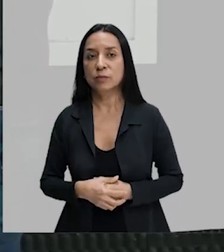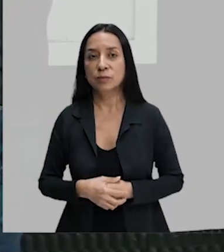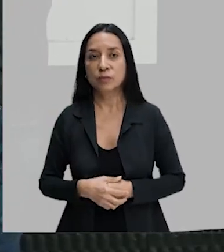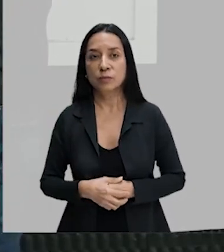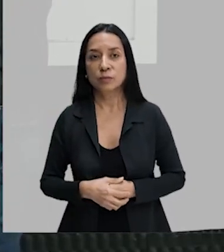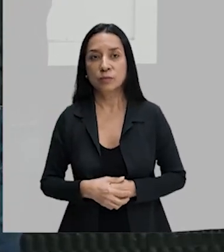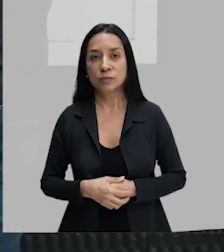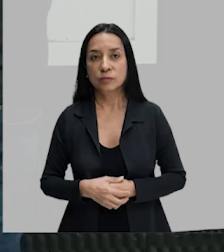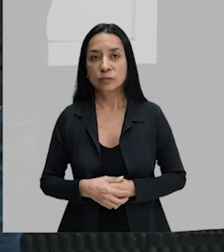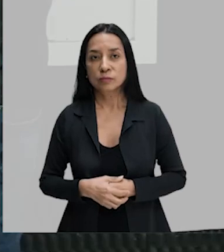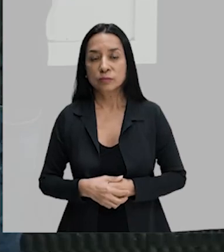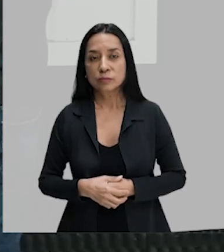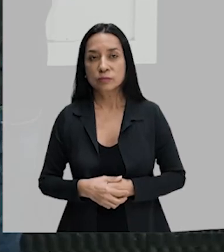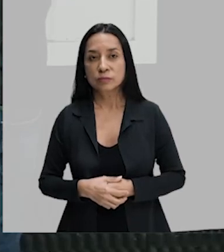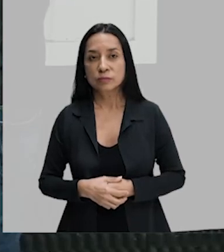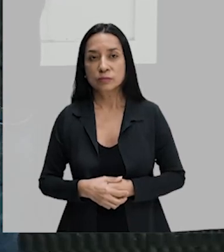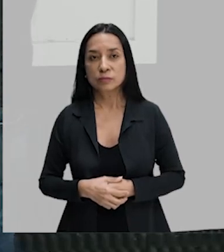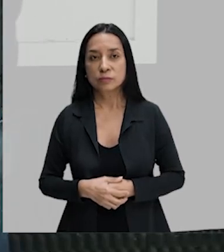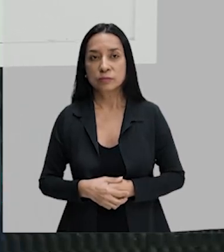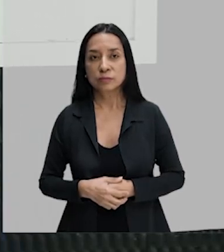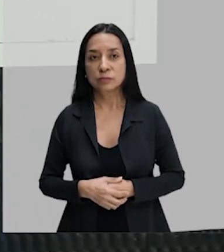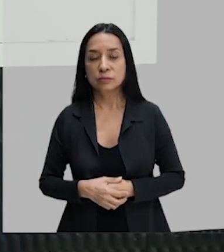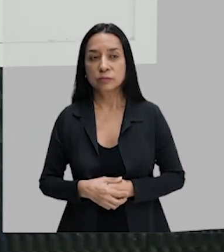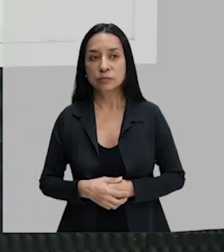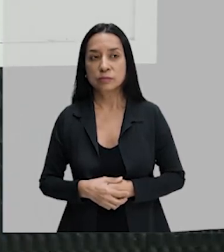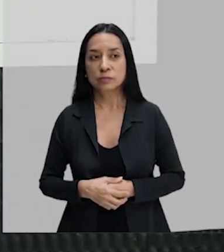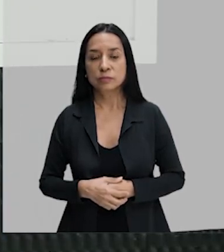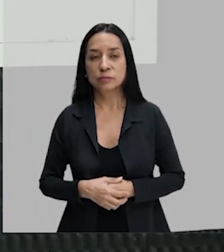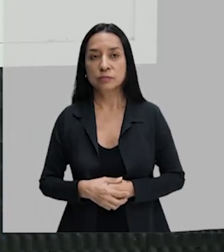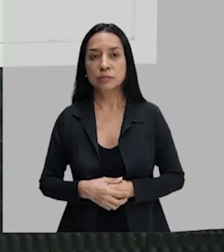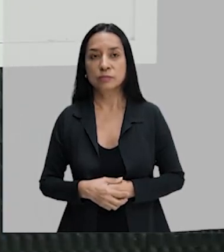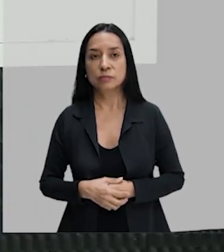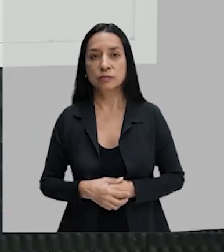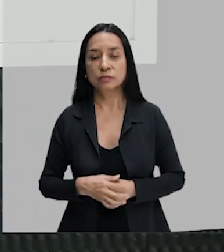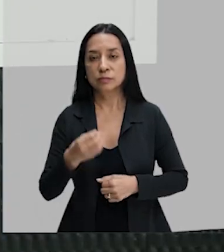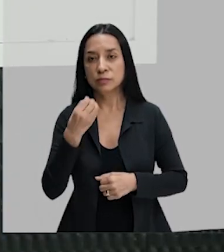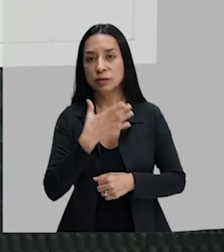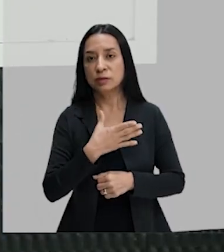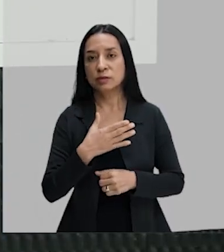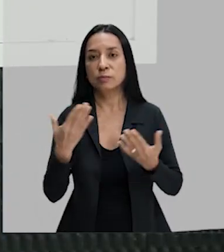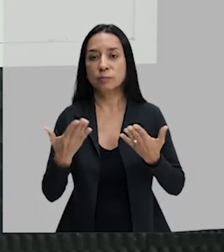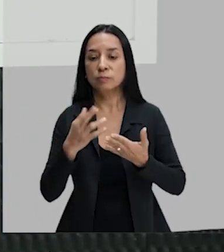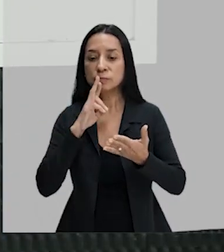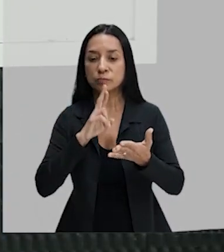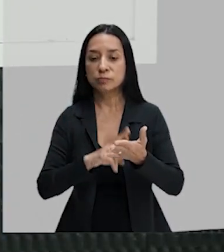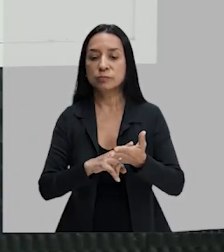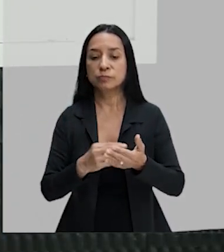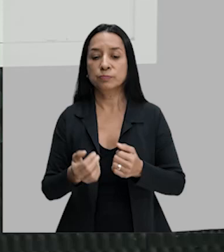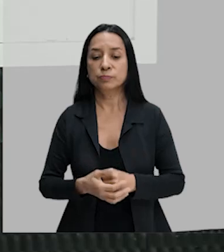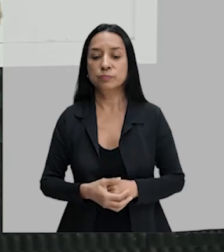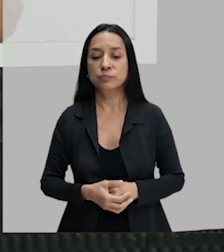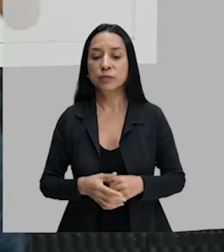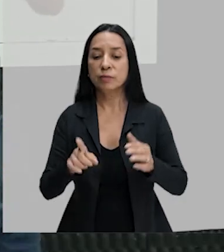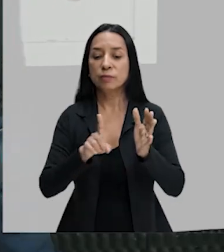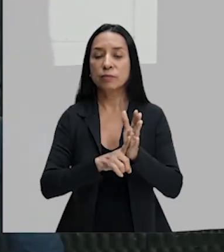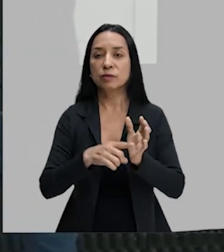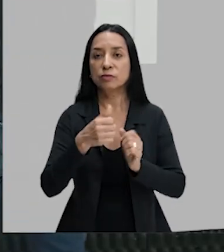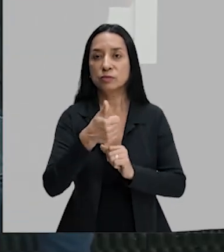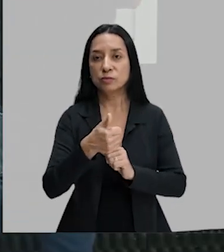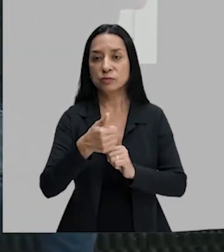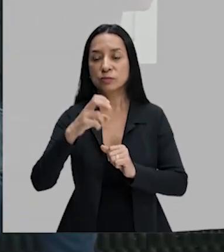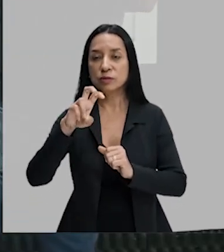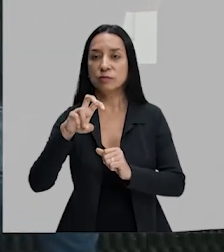E menos 1. Pronto. Certo? Beleza, vamos resolver agora. Então, vai ficar menos 1 elevado à